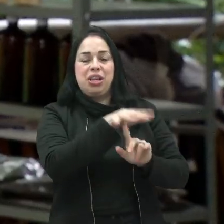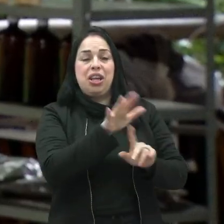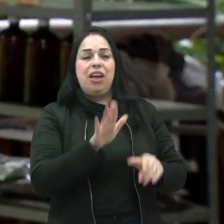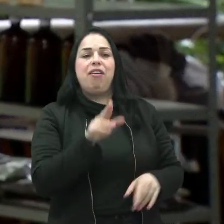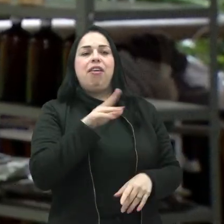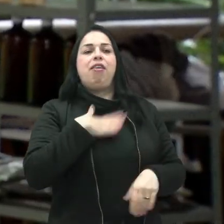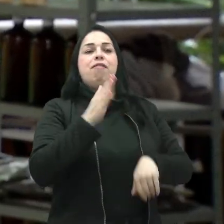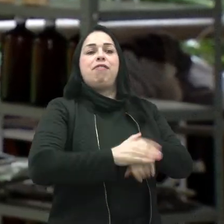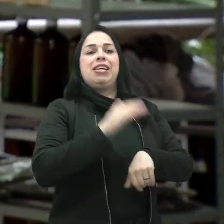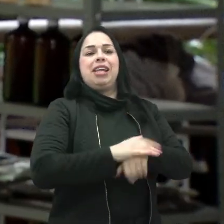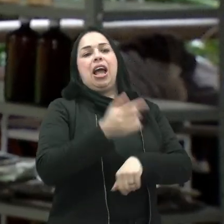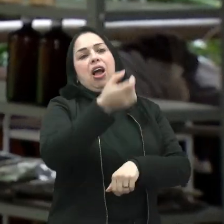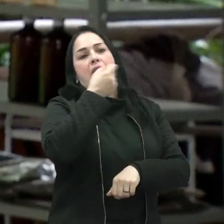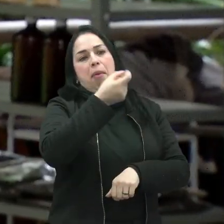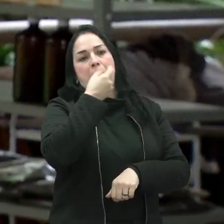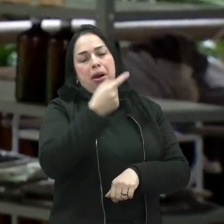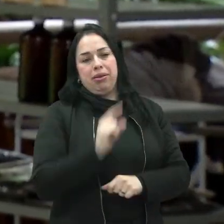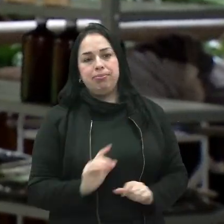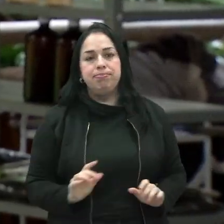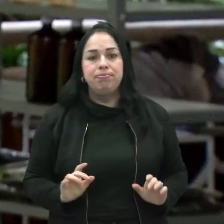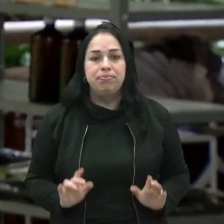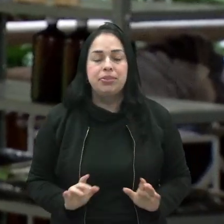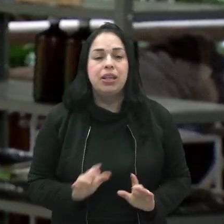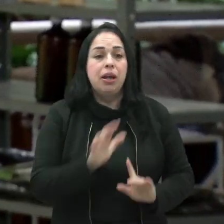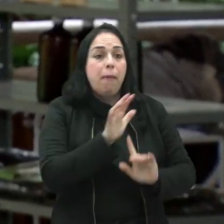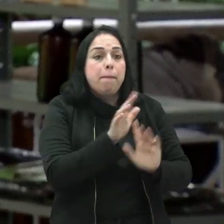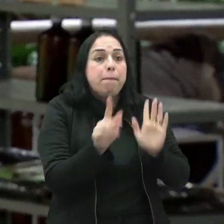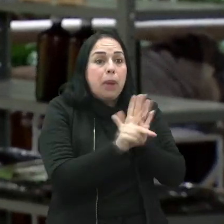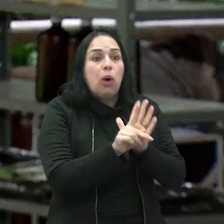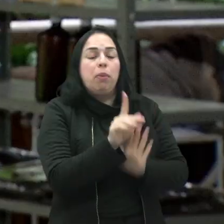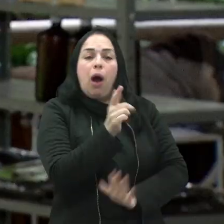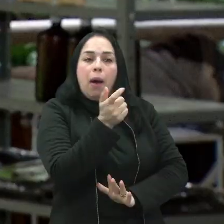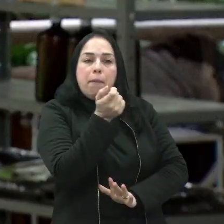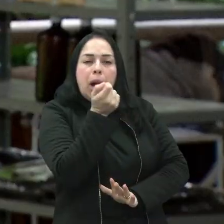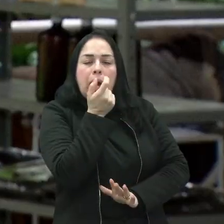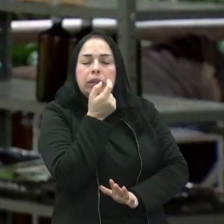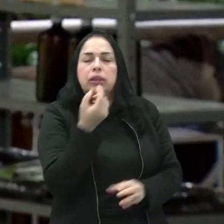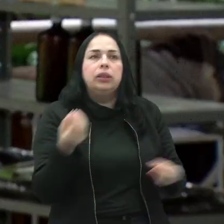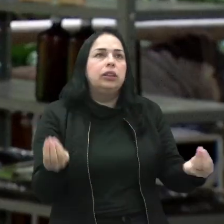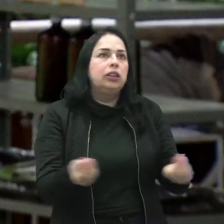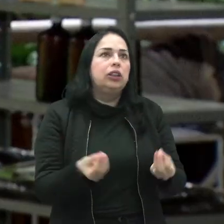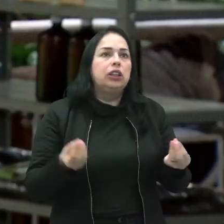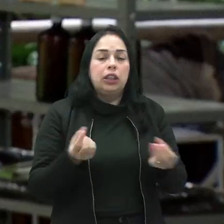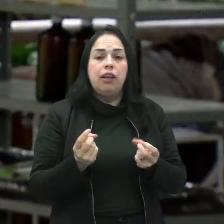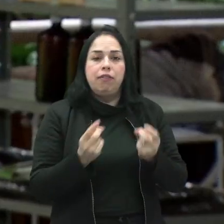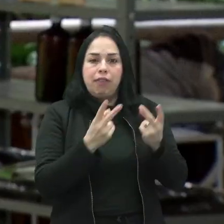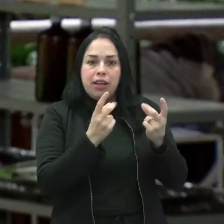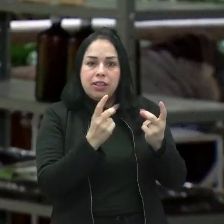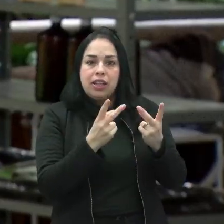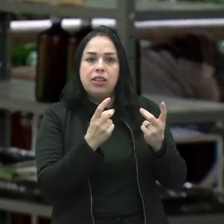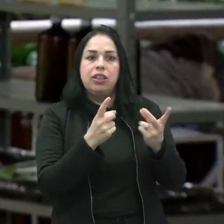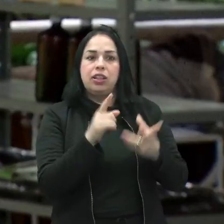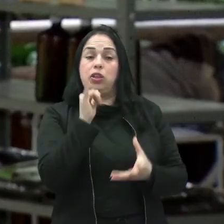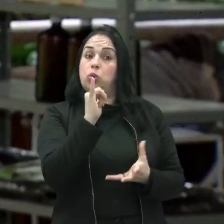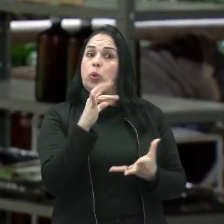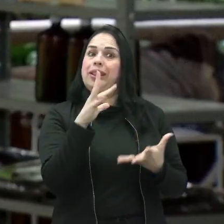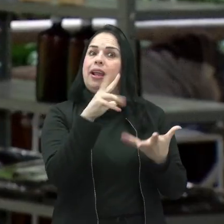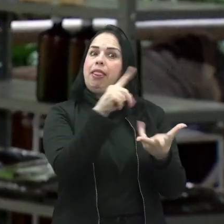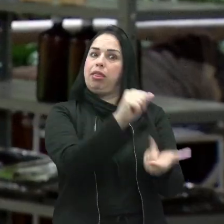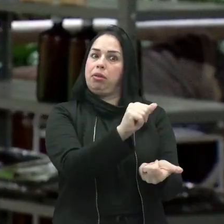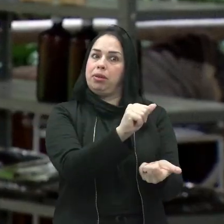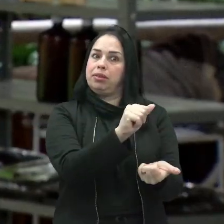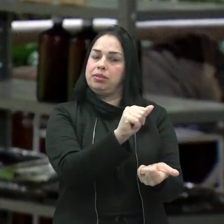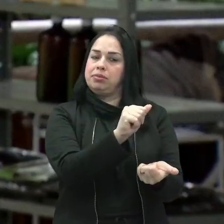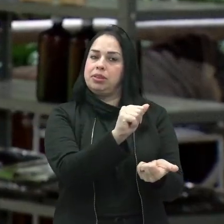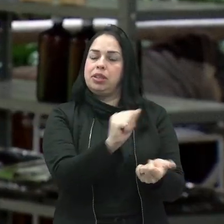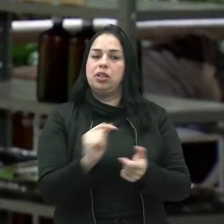é o cogumelo medicinal, o cogumelo Agaricus blazei, que é um cogumelo muito comercializado no